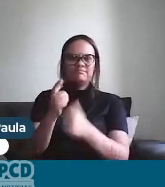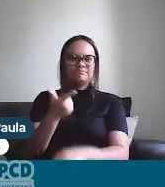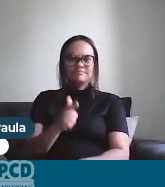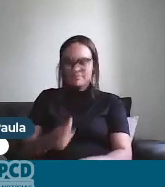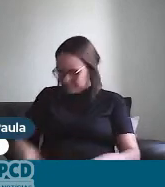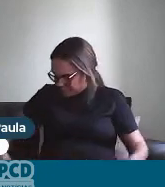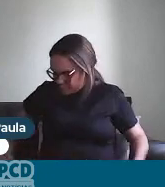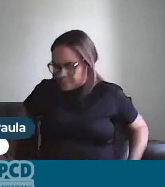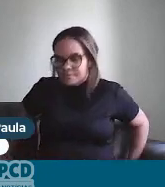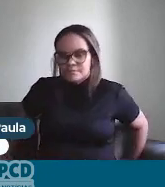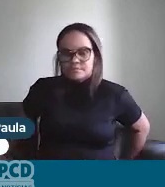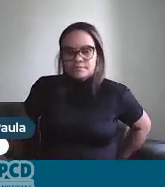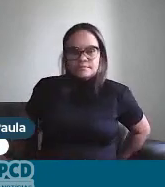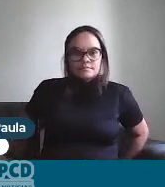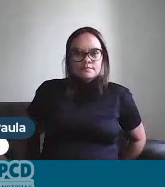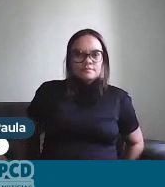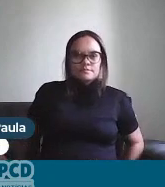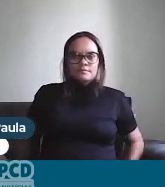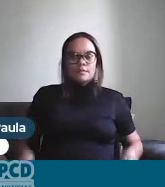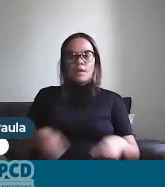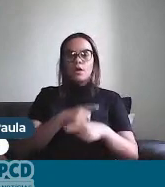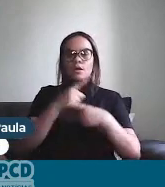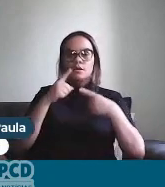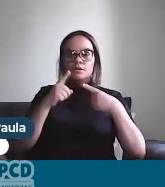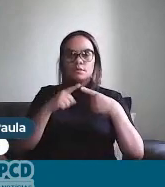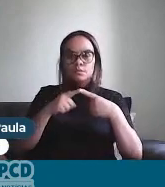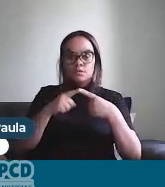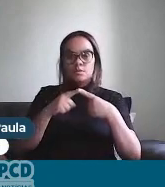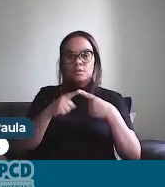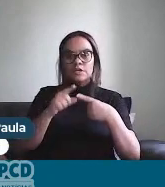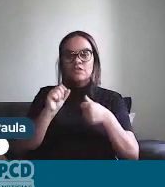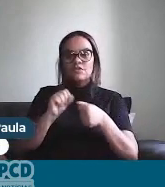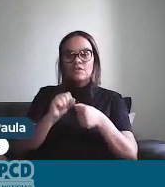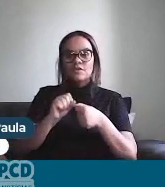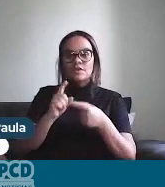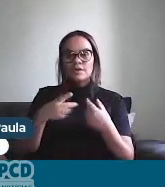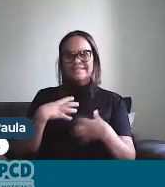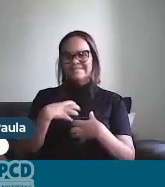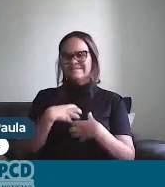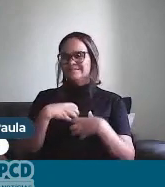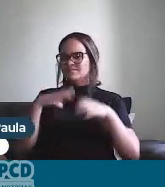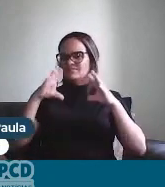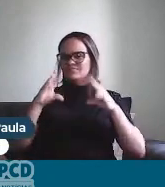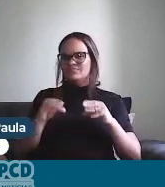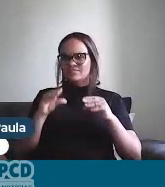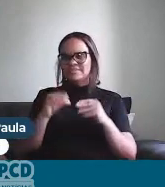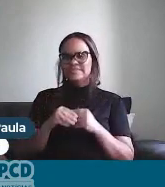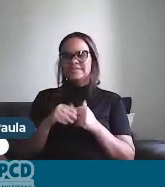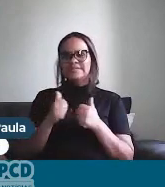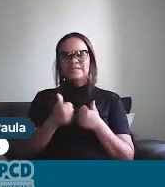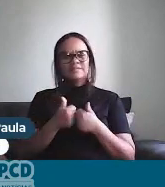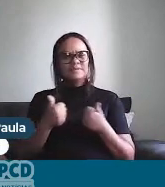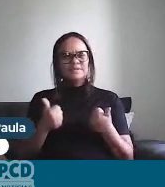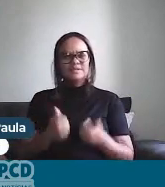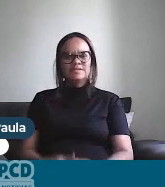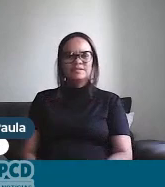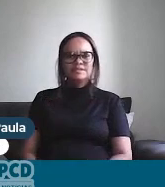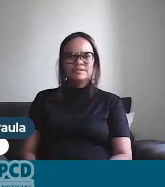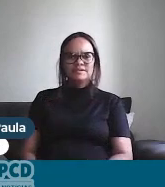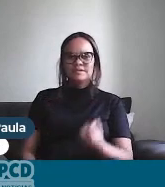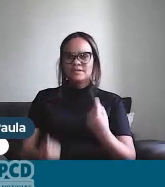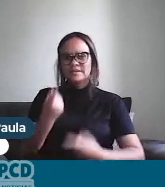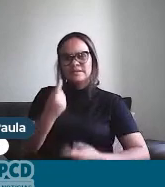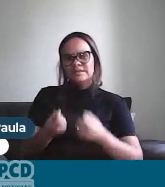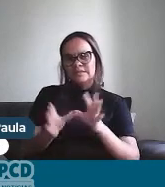né? Não tem esse olhar. Então, a primeira coisa que a gente sugere, olha, não estou me sentindo confortável, não está bem, enfim, a gente tem inúmeros